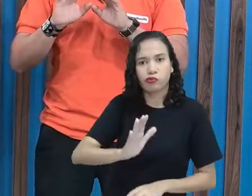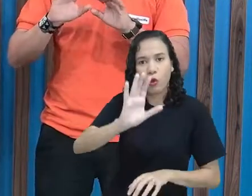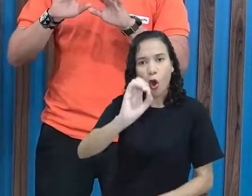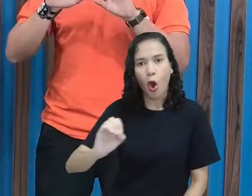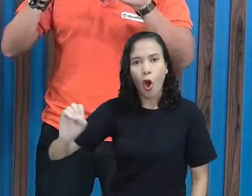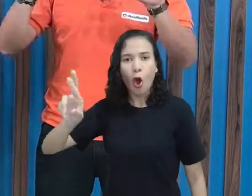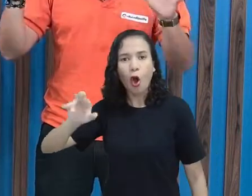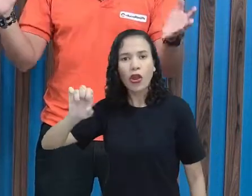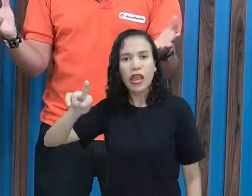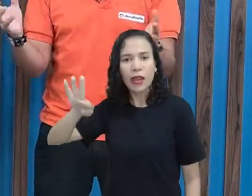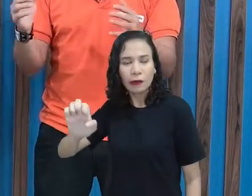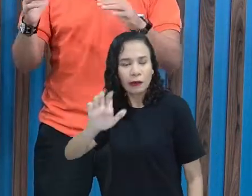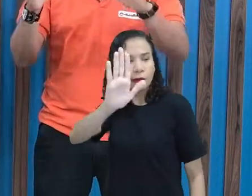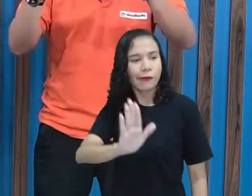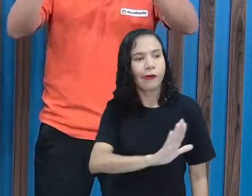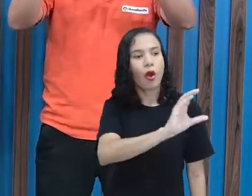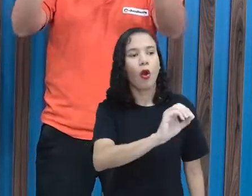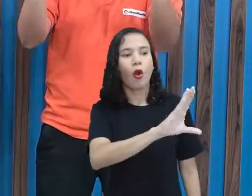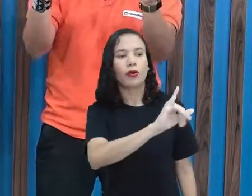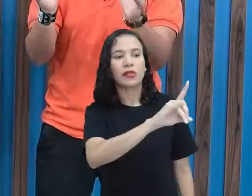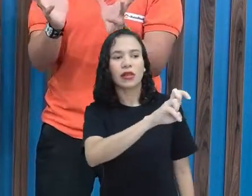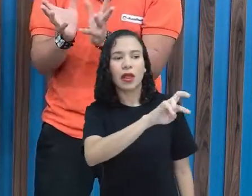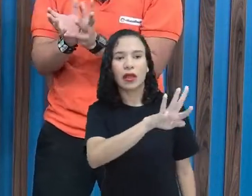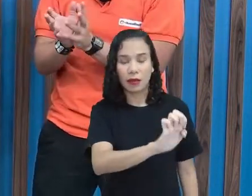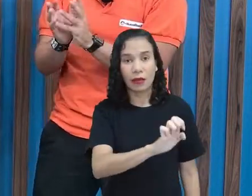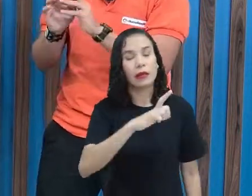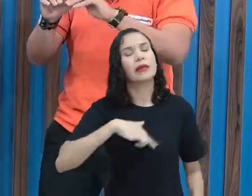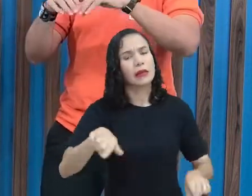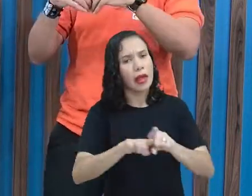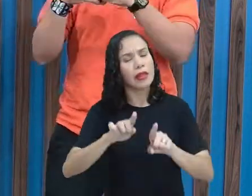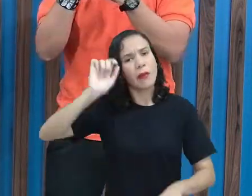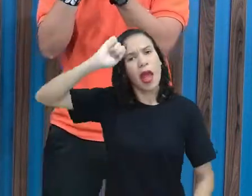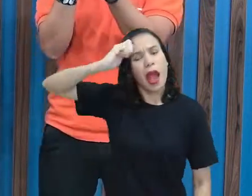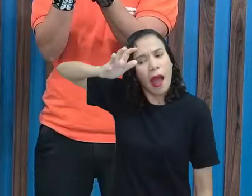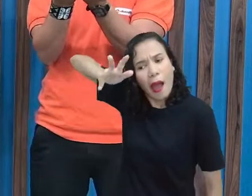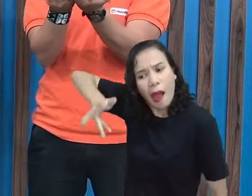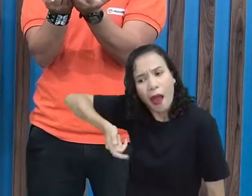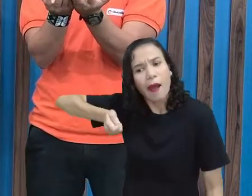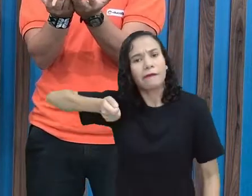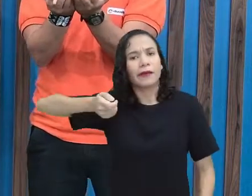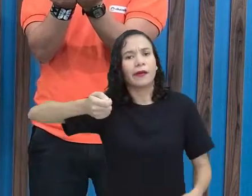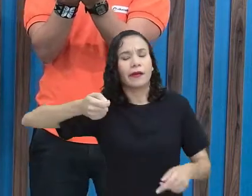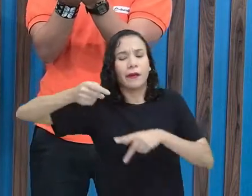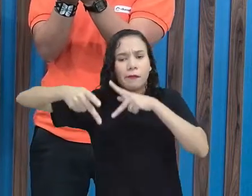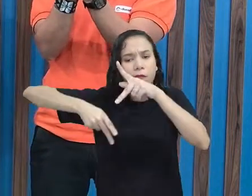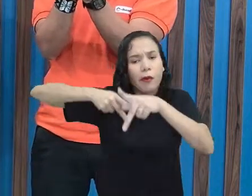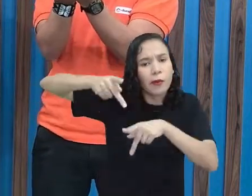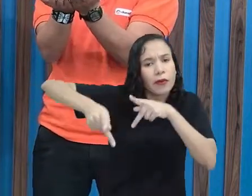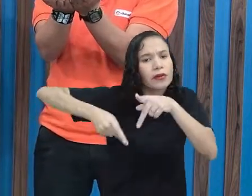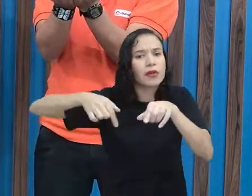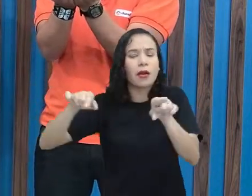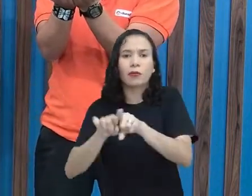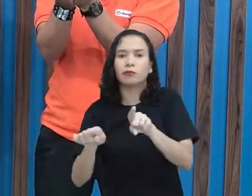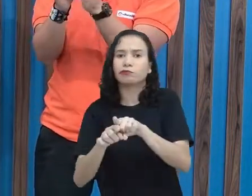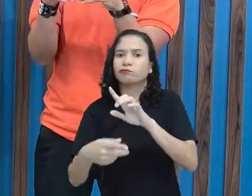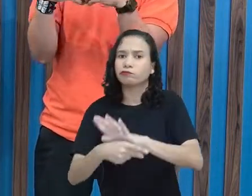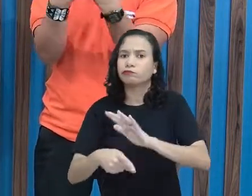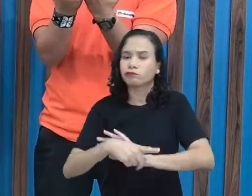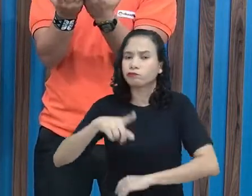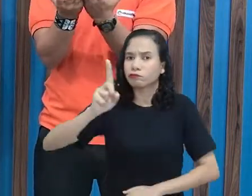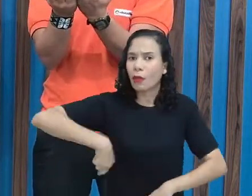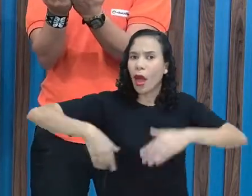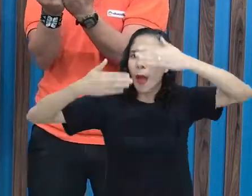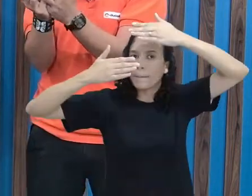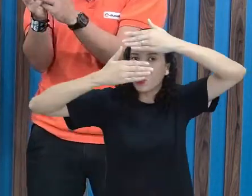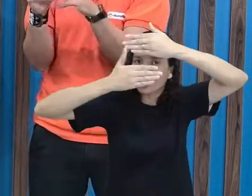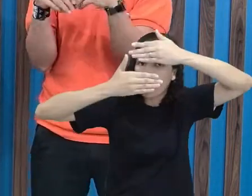ter valores diferentes, a gente tem os povos africanos, a gente tem a civilização muçulmana, né, que é considerada